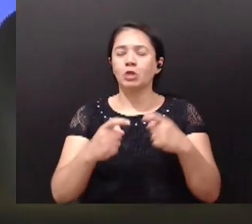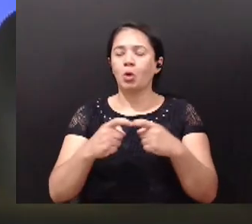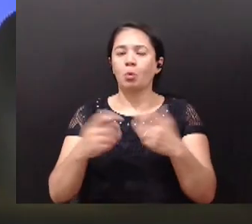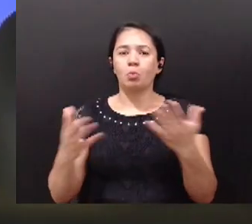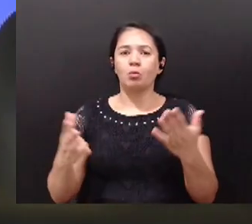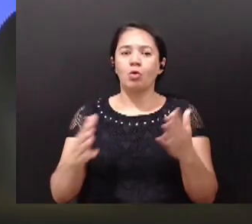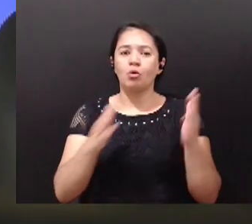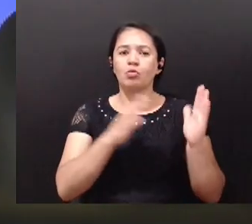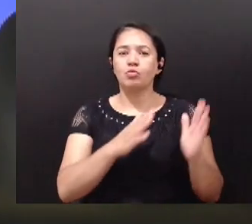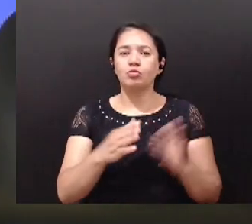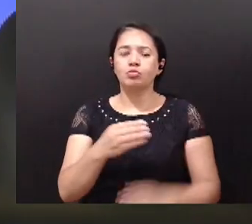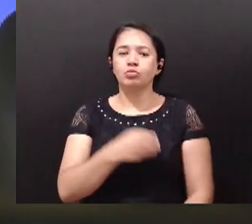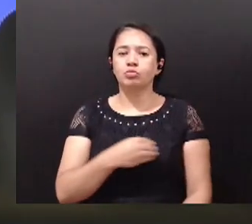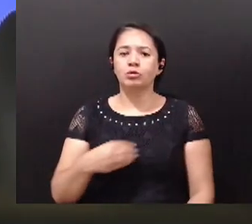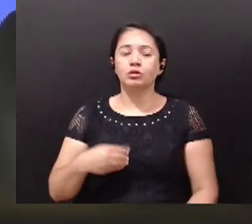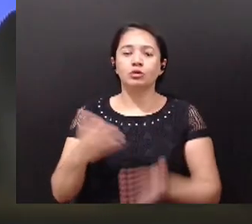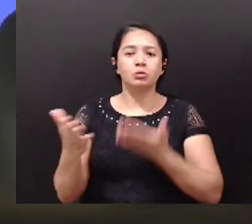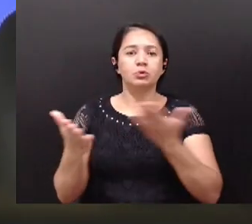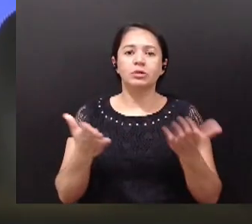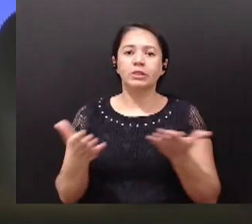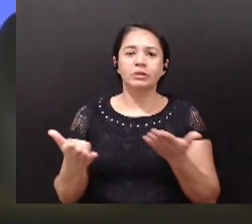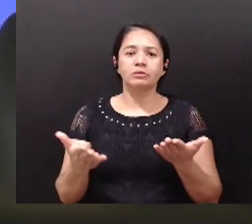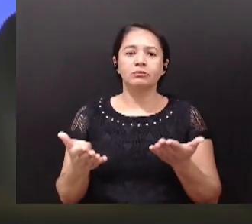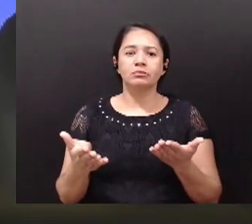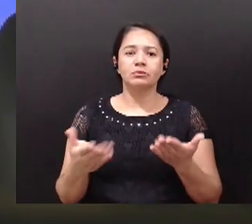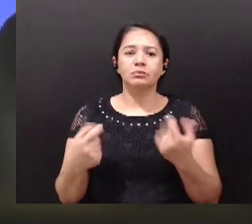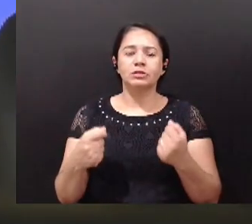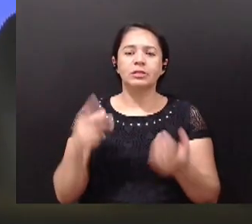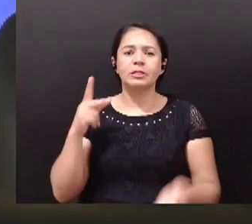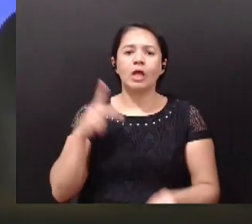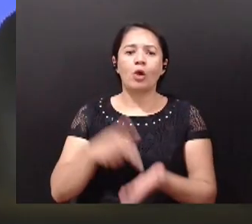de um tratamento, ele seja concretizado?